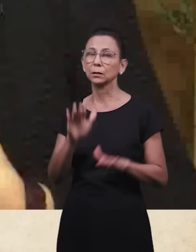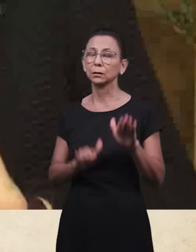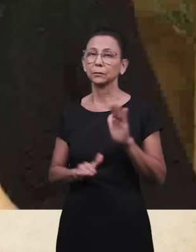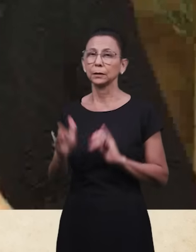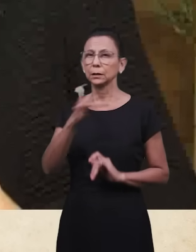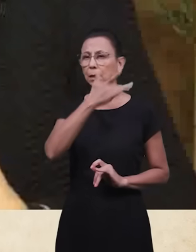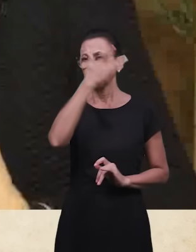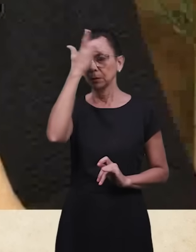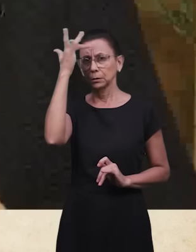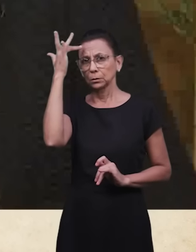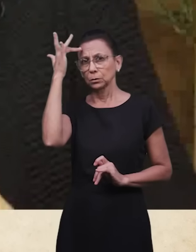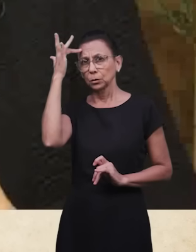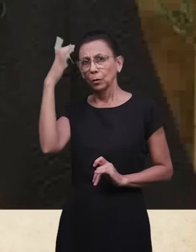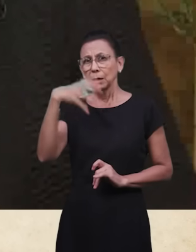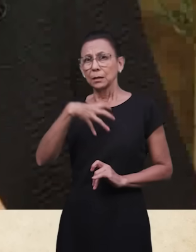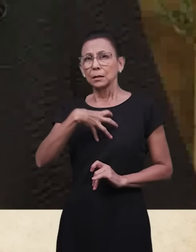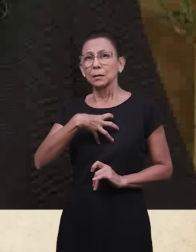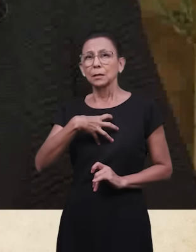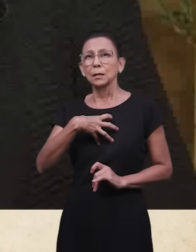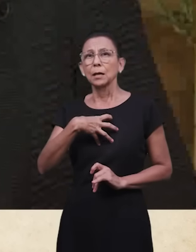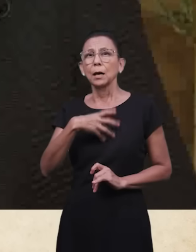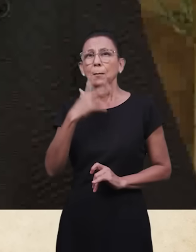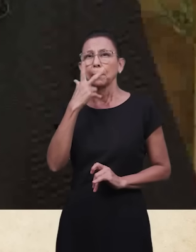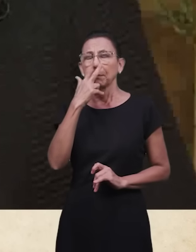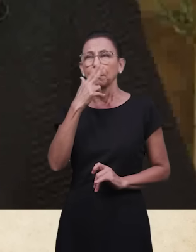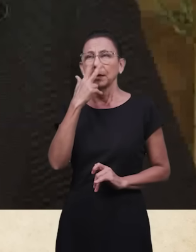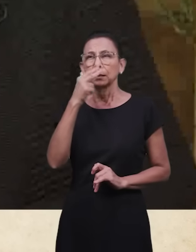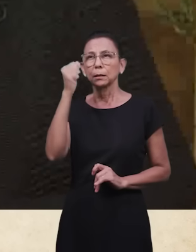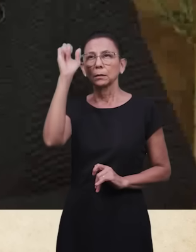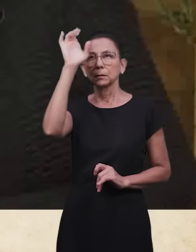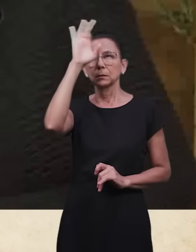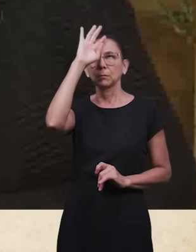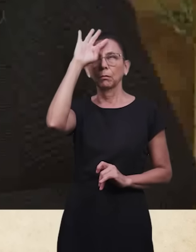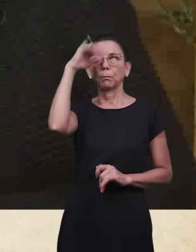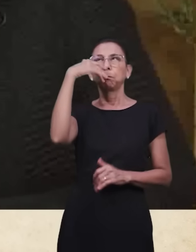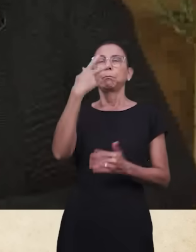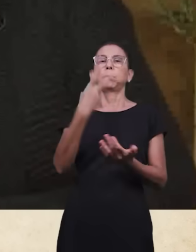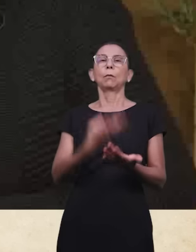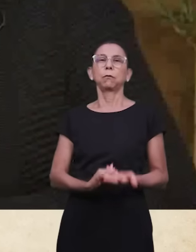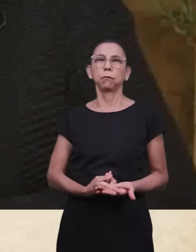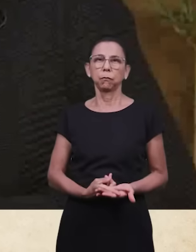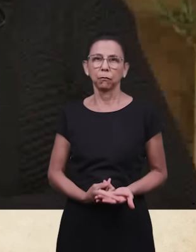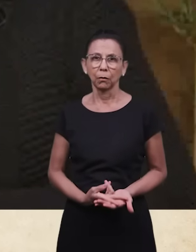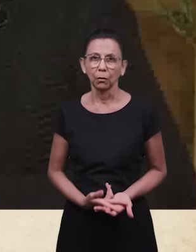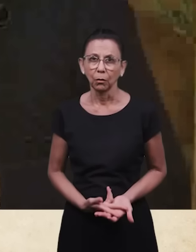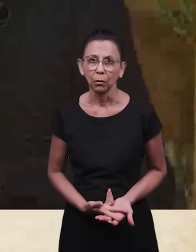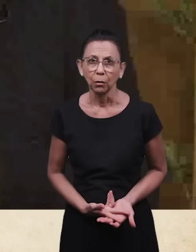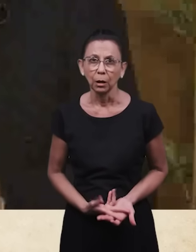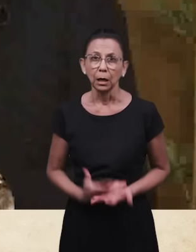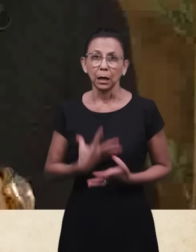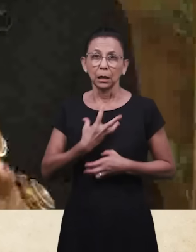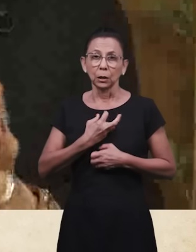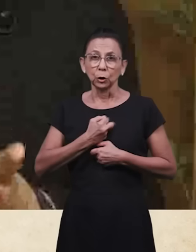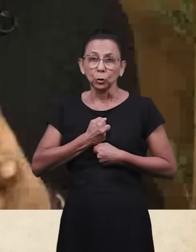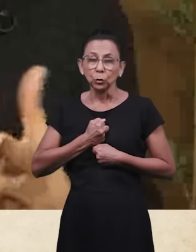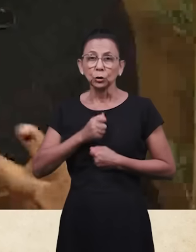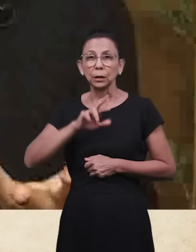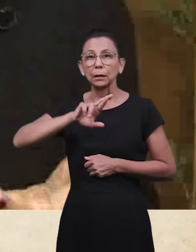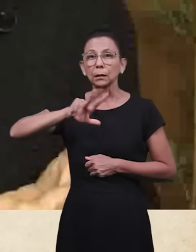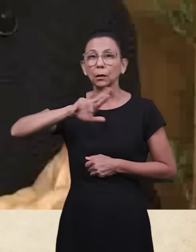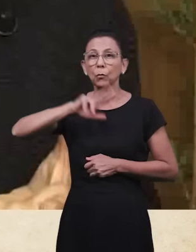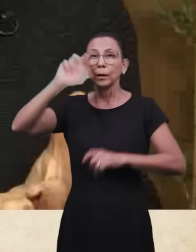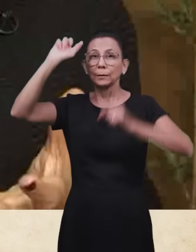paciente, às vezes o paciente ou a pessoa sente até uma sensação de desmaio. A angústia, ela não é